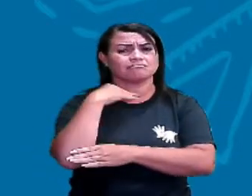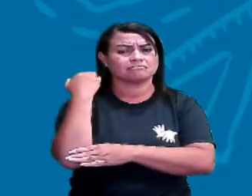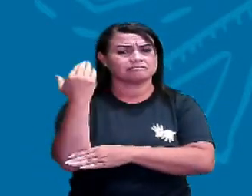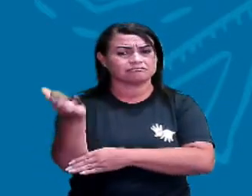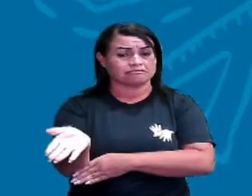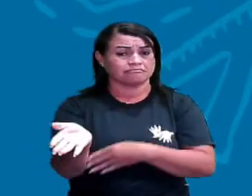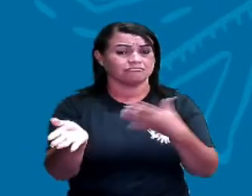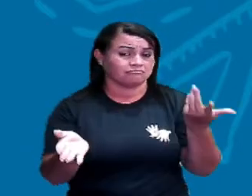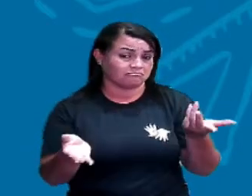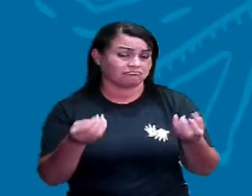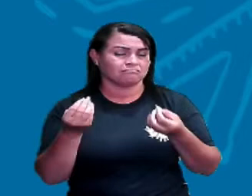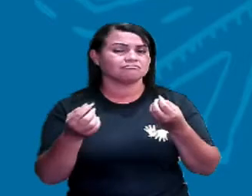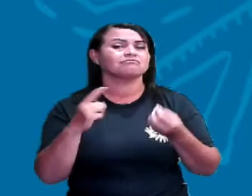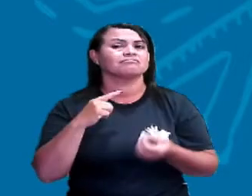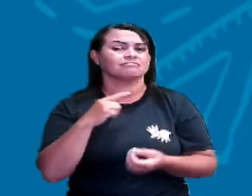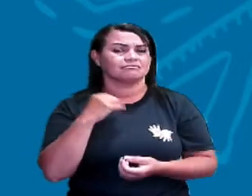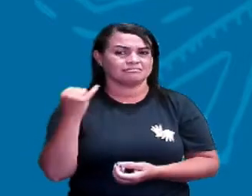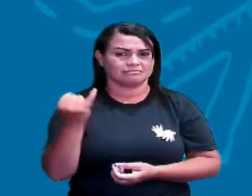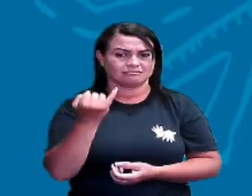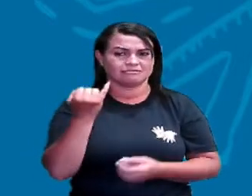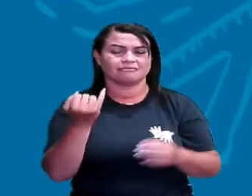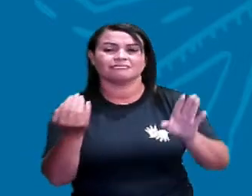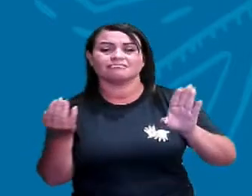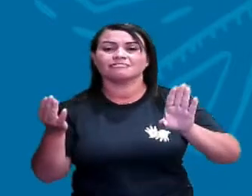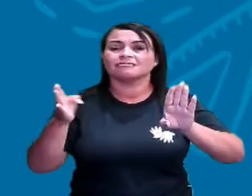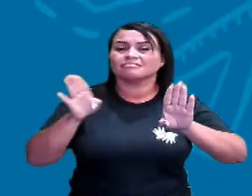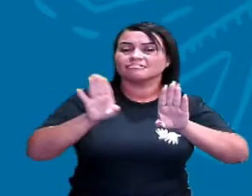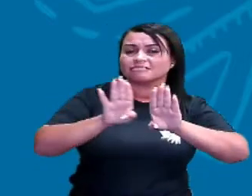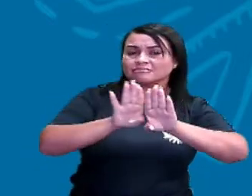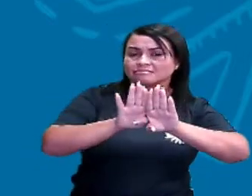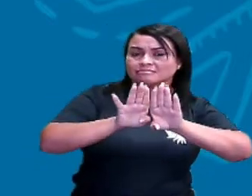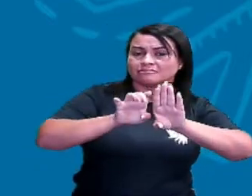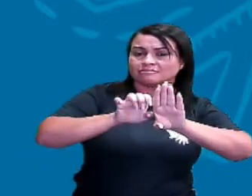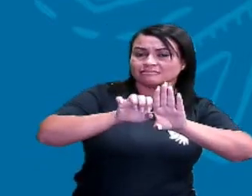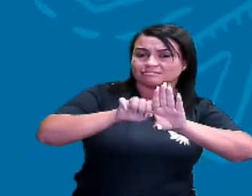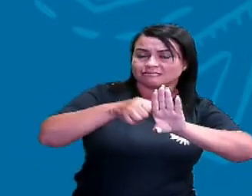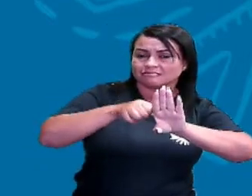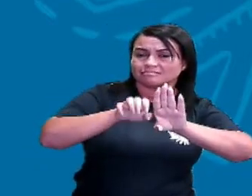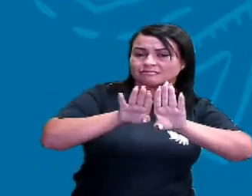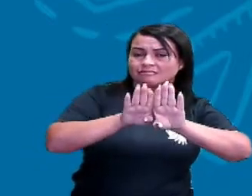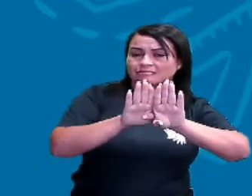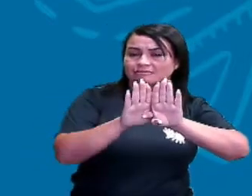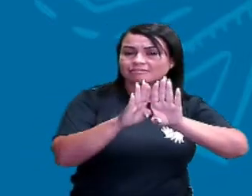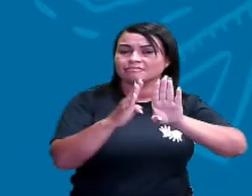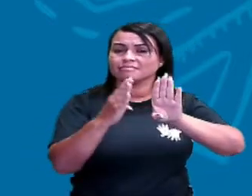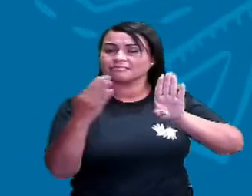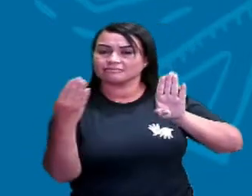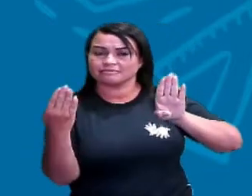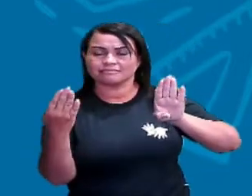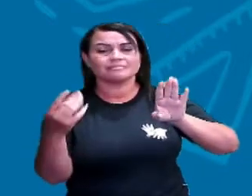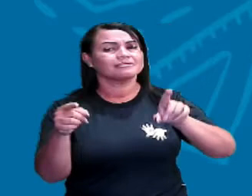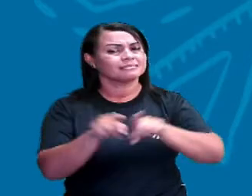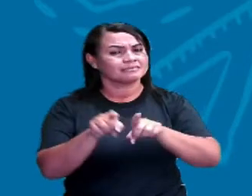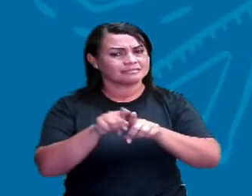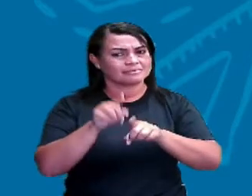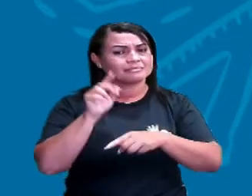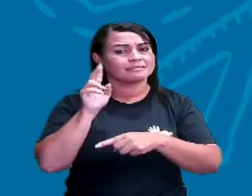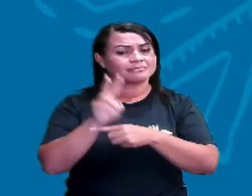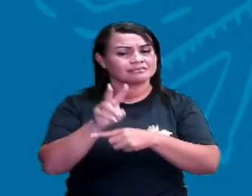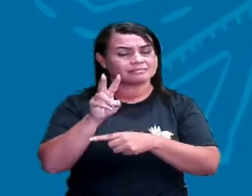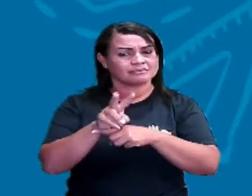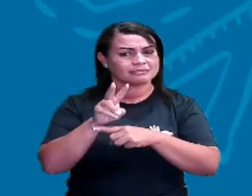importância. A importância dela no abrir e fechar. Esse abrir e fechar também